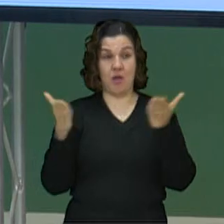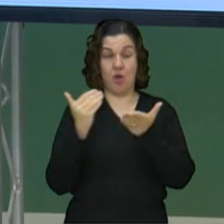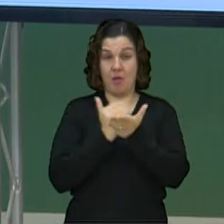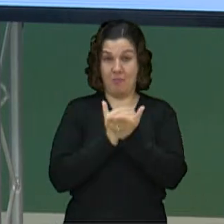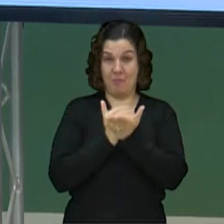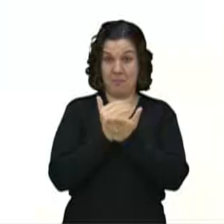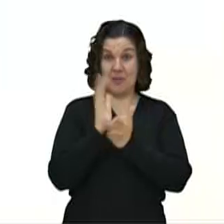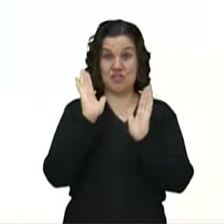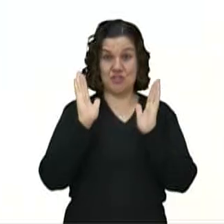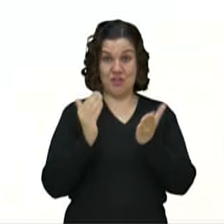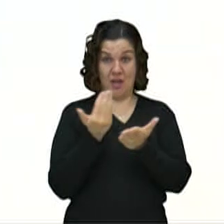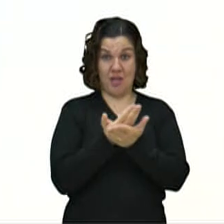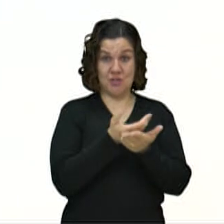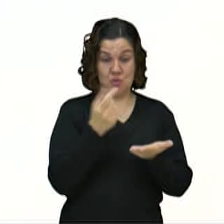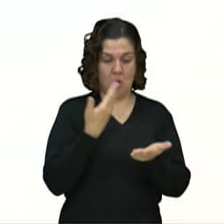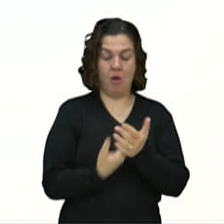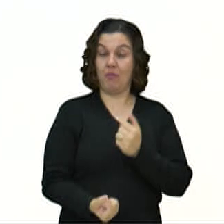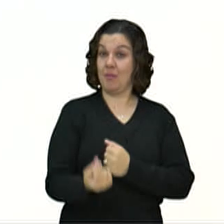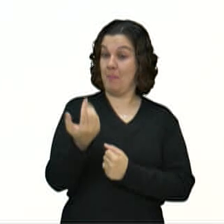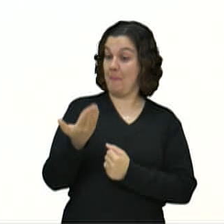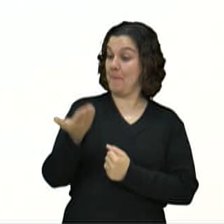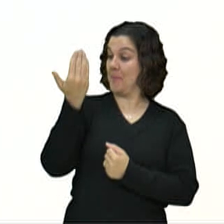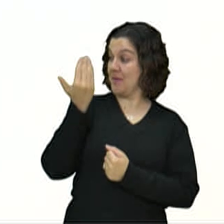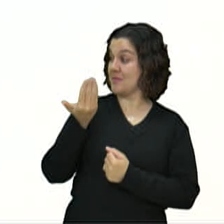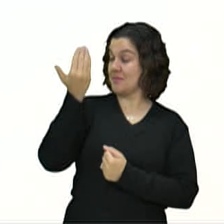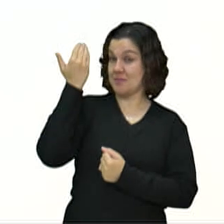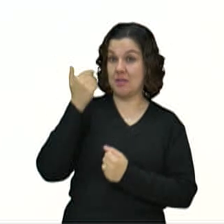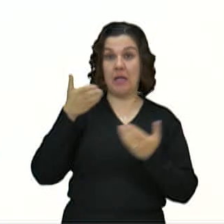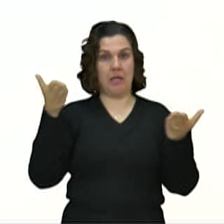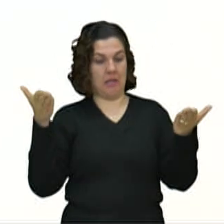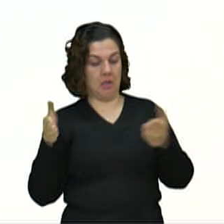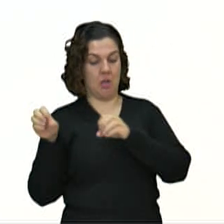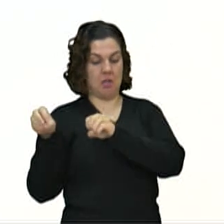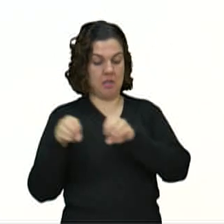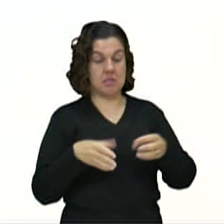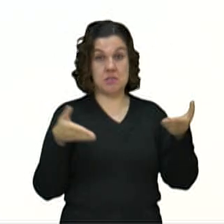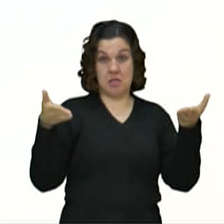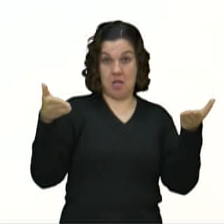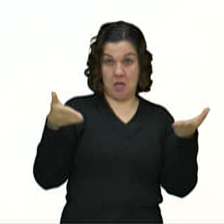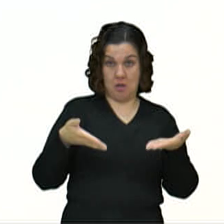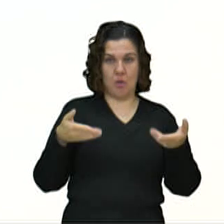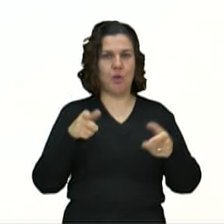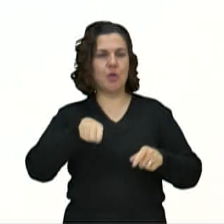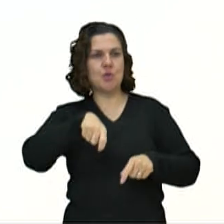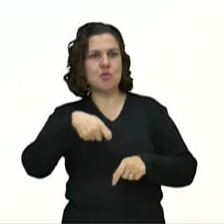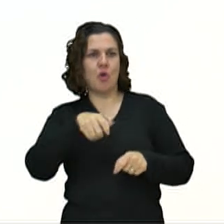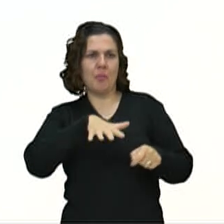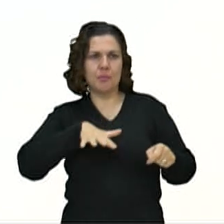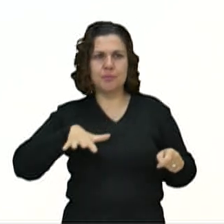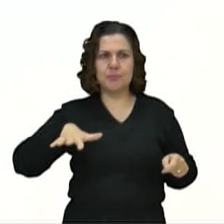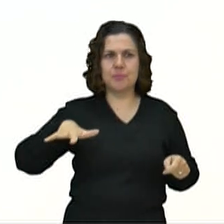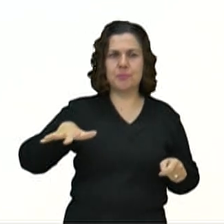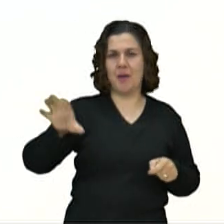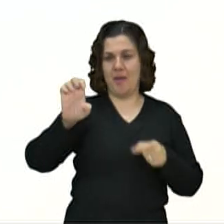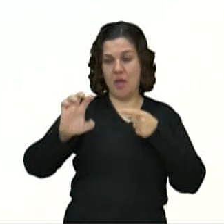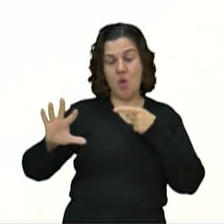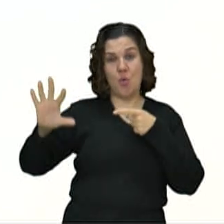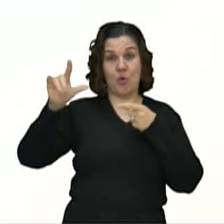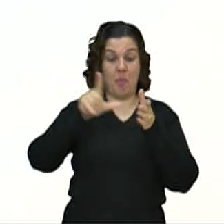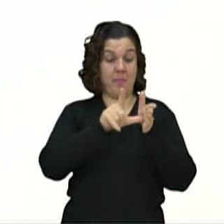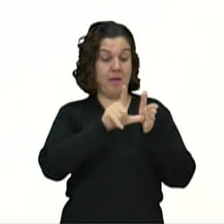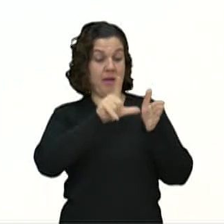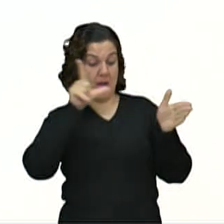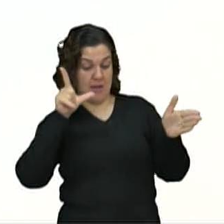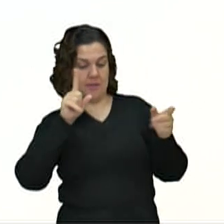partir do que estudamos em aulas anteriores e do que foi estudado até agora sobre esse cenário europeu